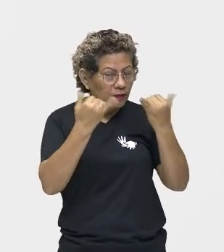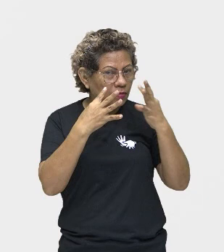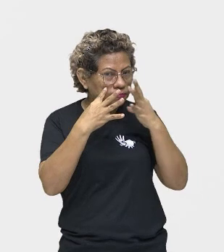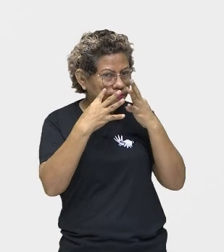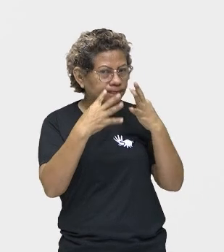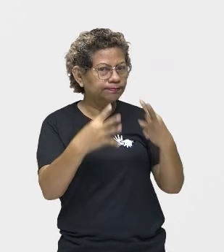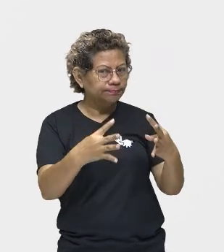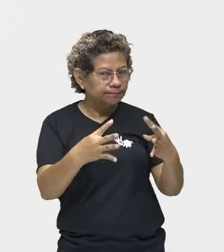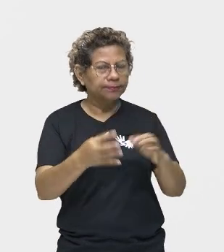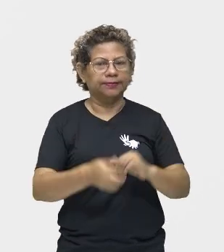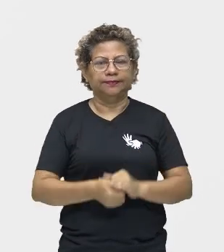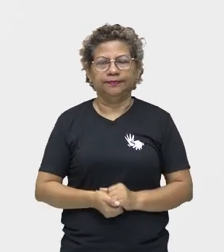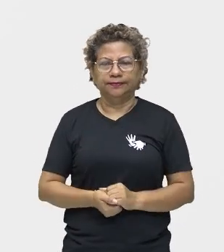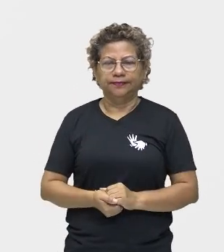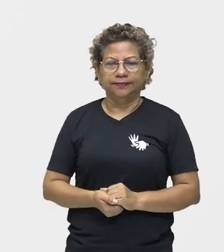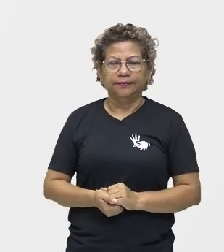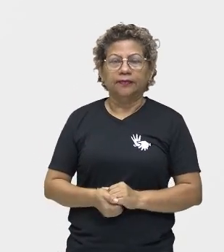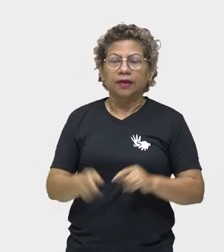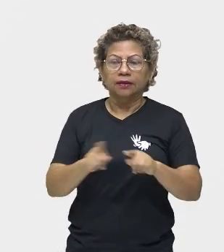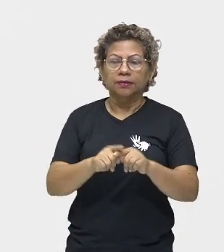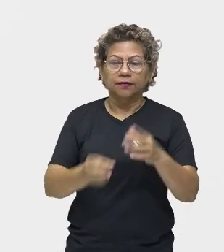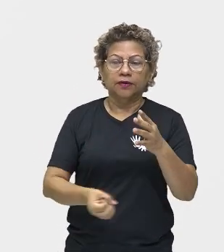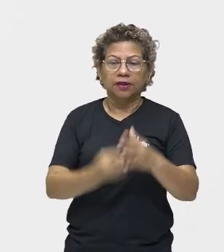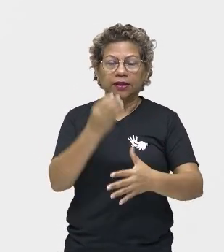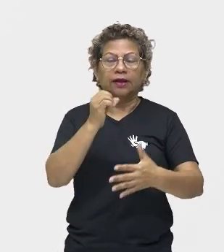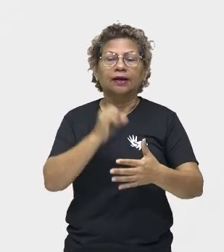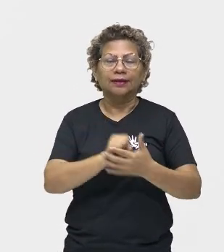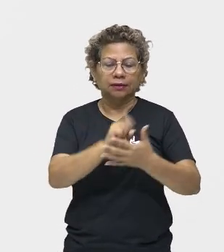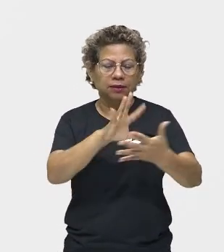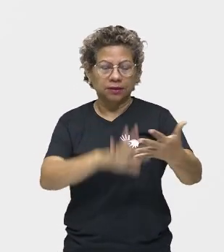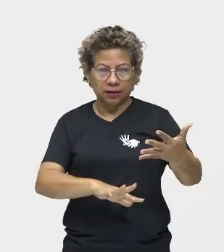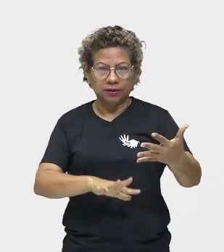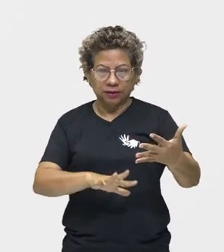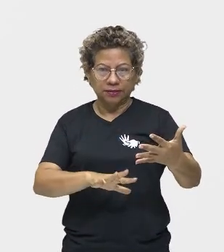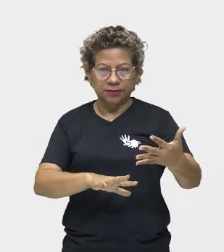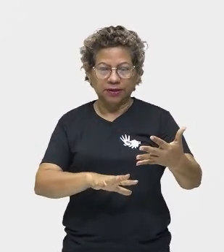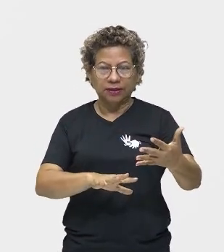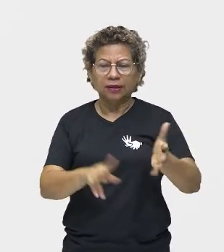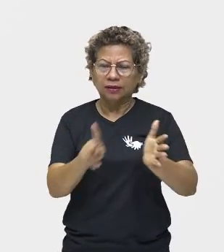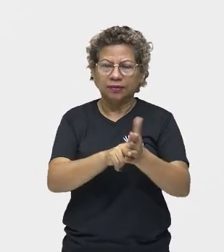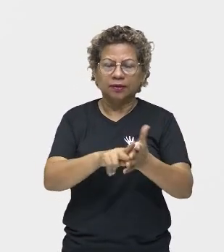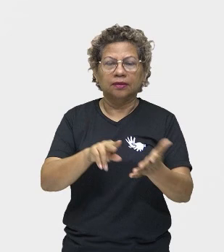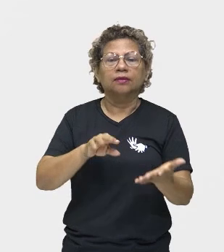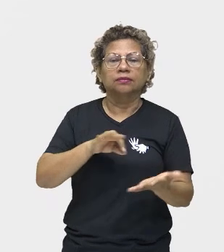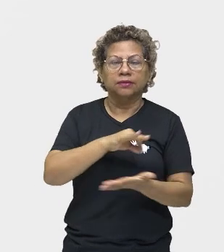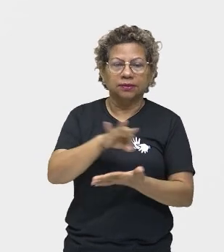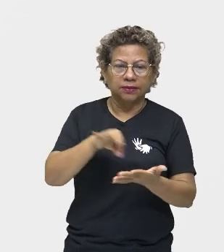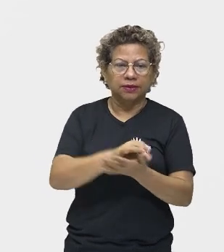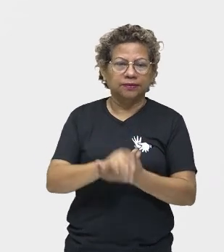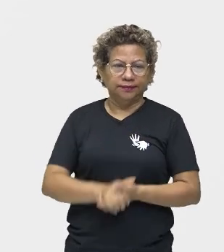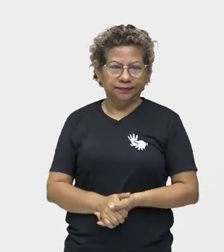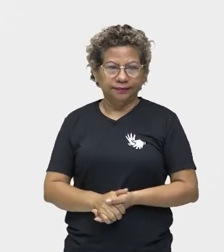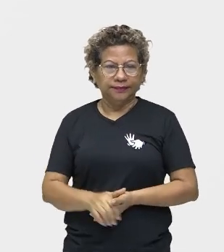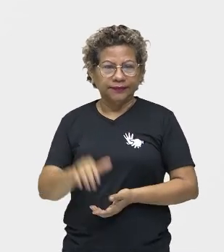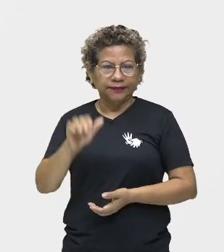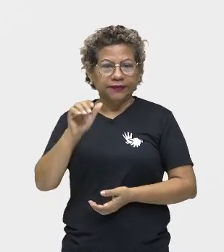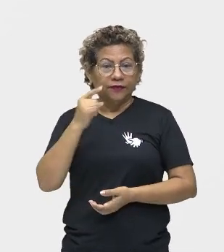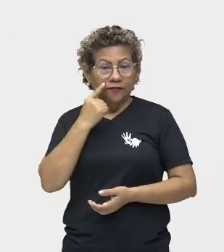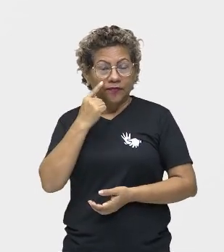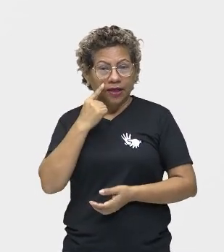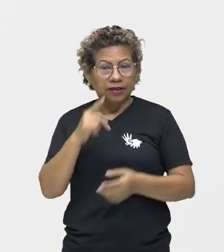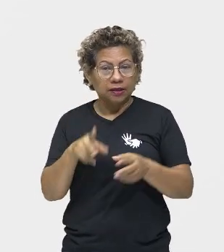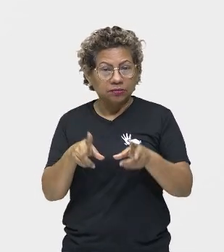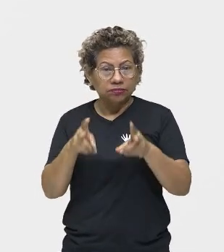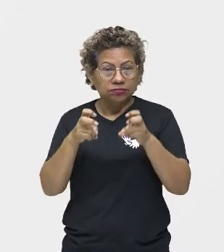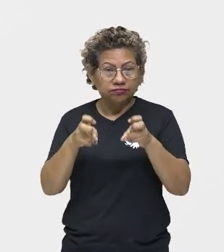A quarta questão é daqui do Centro de Mídias também, diz o seguinte: sobre o conceito de mediana de um triângulo, qual das